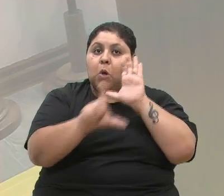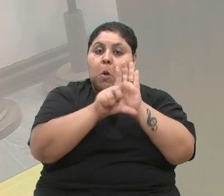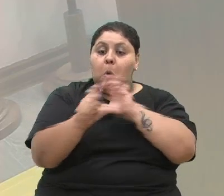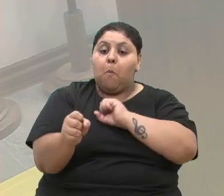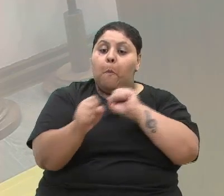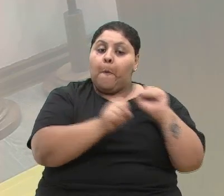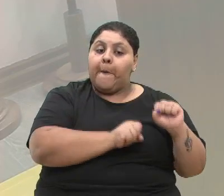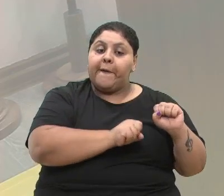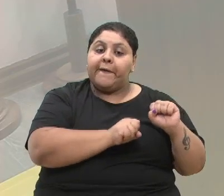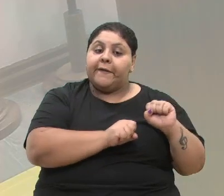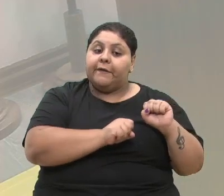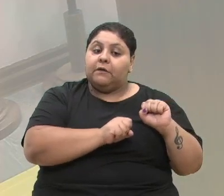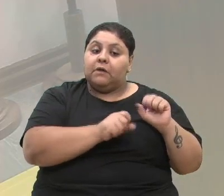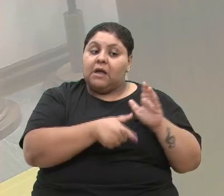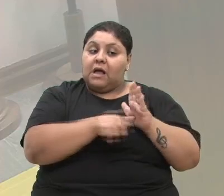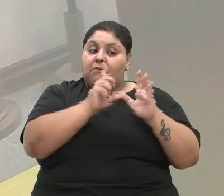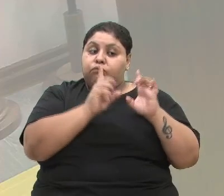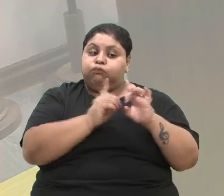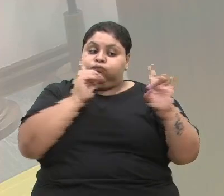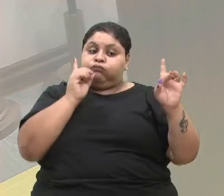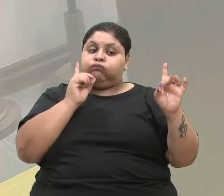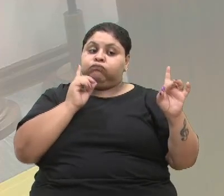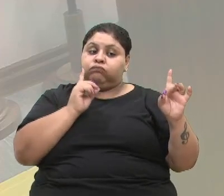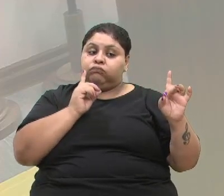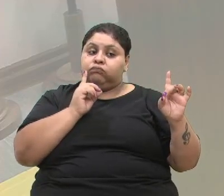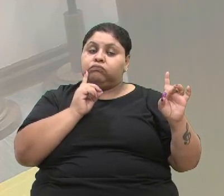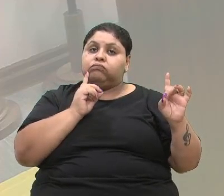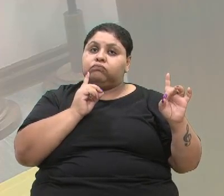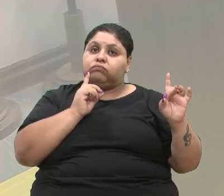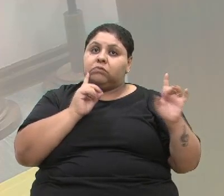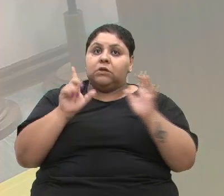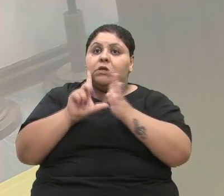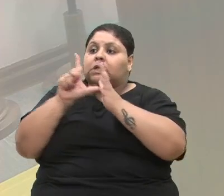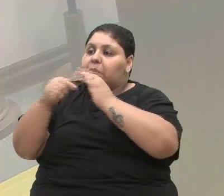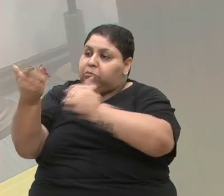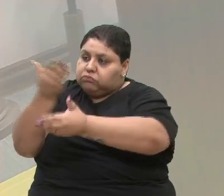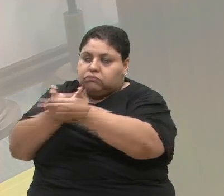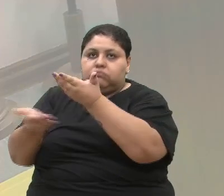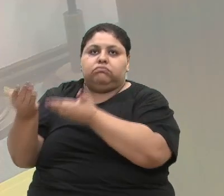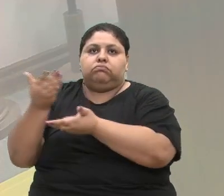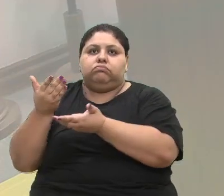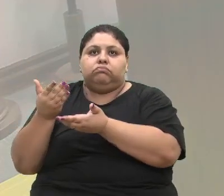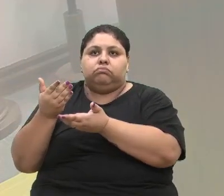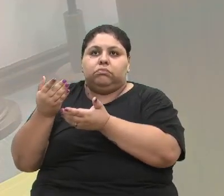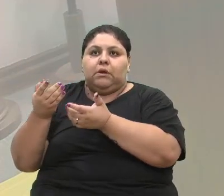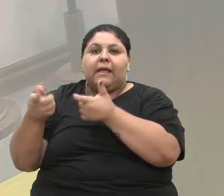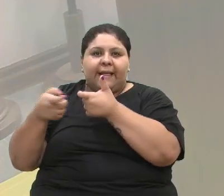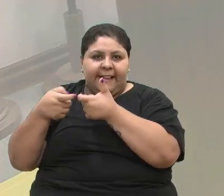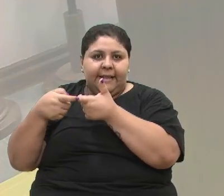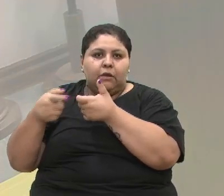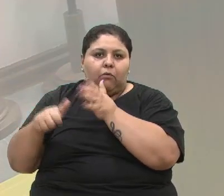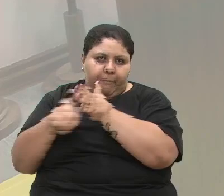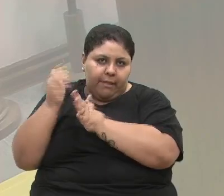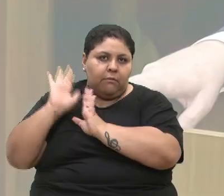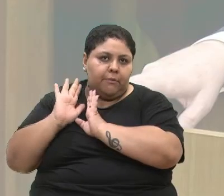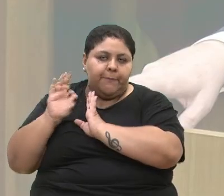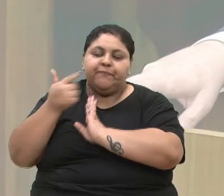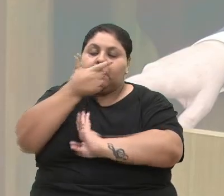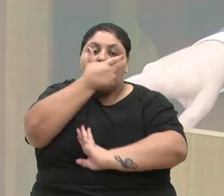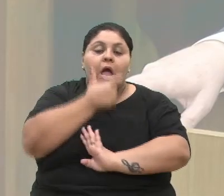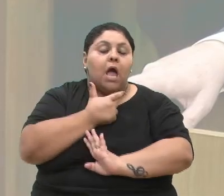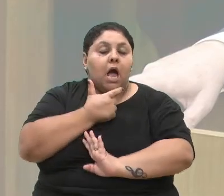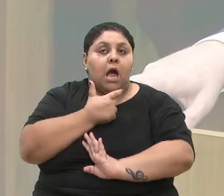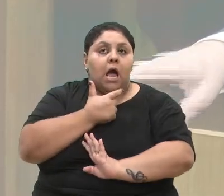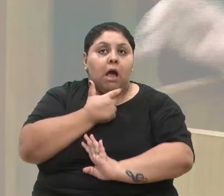ser pré-diagnosticadas e, no caso, ir depois para um atendimento clínico. Então, eu acho que é